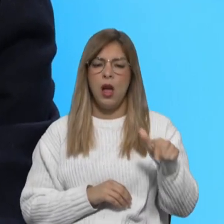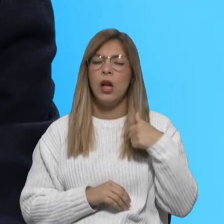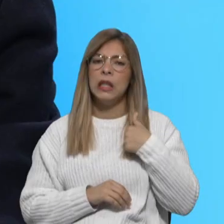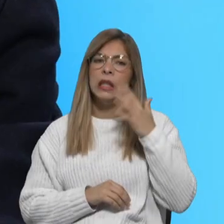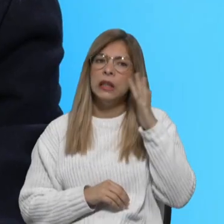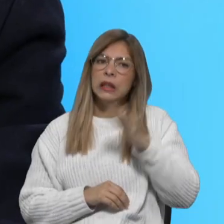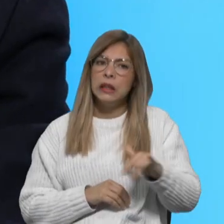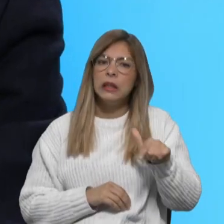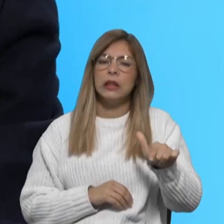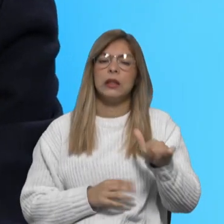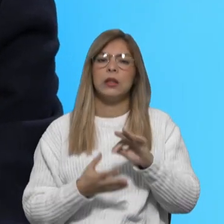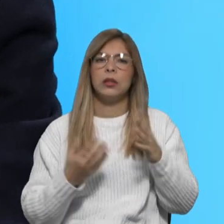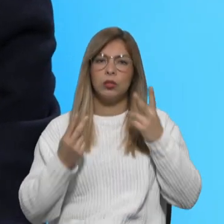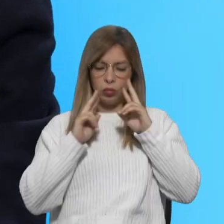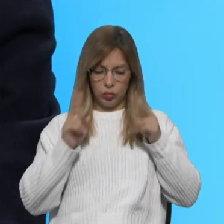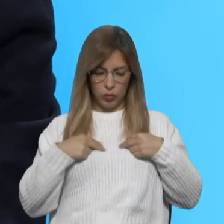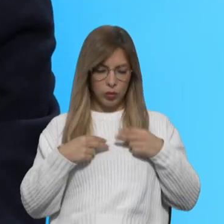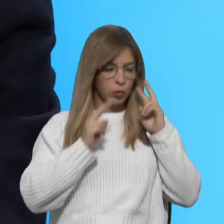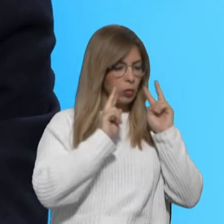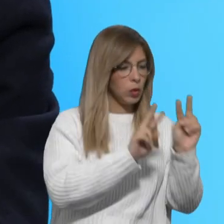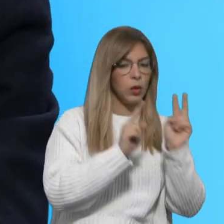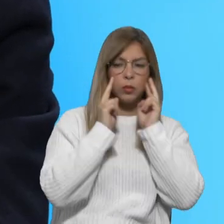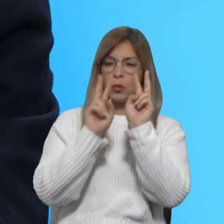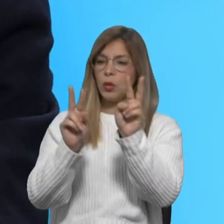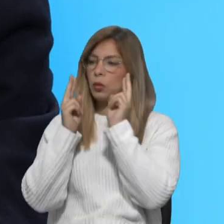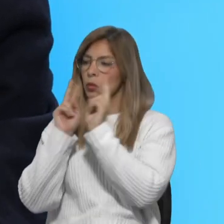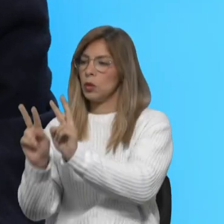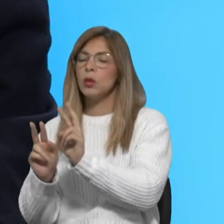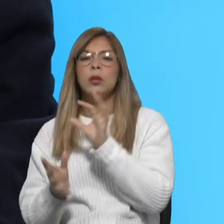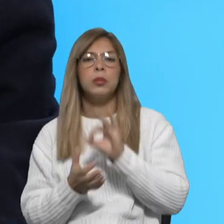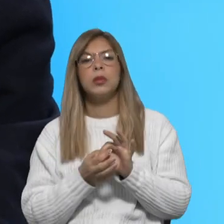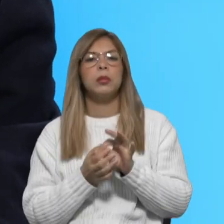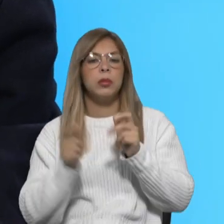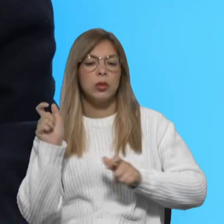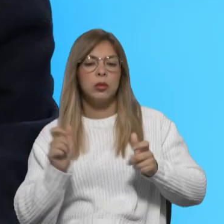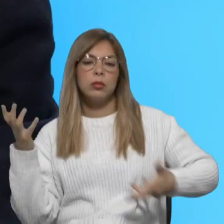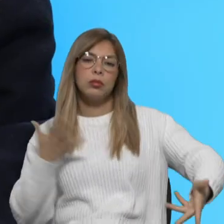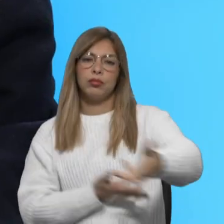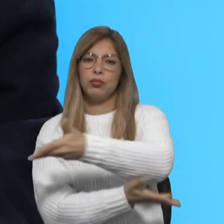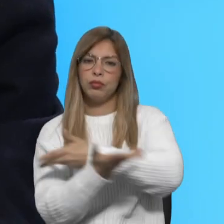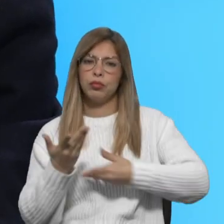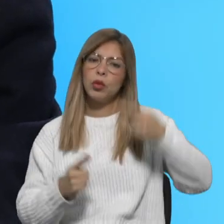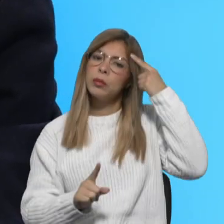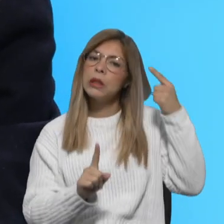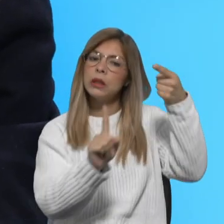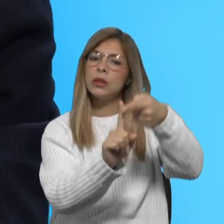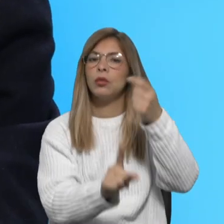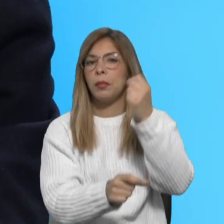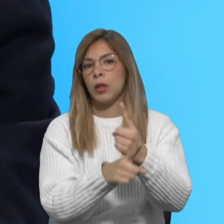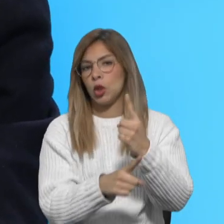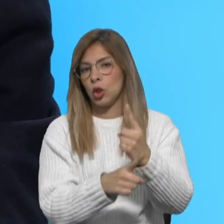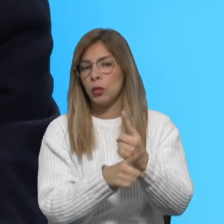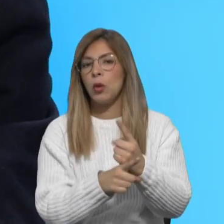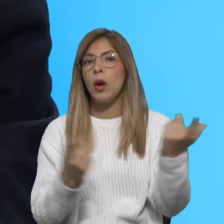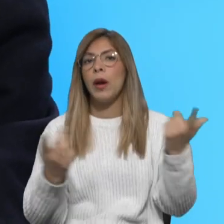a descobrirmos uns aos outros, é uma das nossas tarefas, a trabalharmos juntos para o mesmo fim, no fundo, a construção do Reino de Deus na